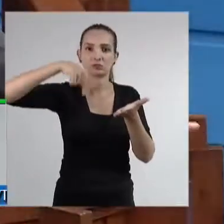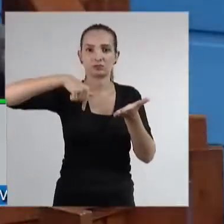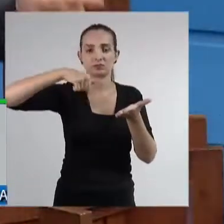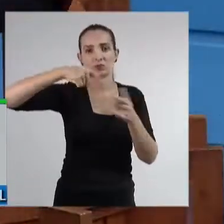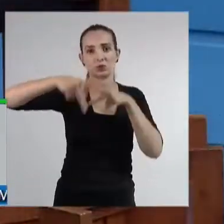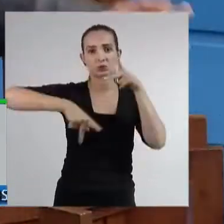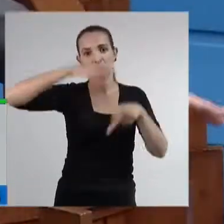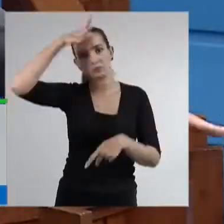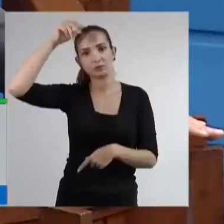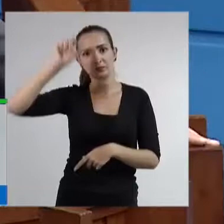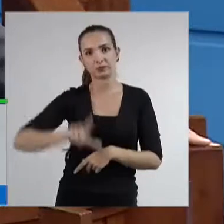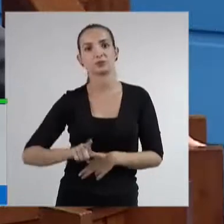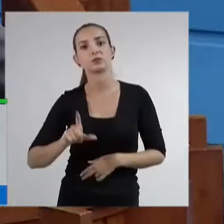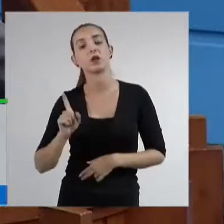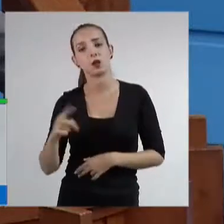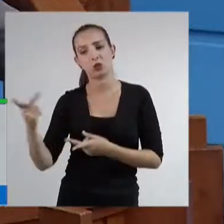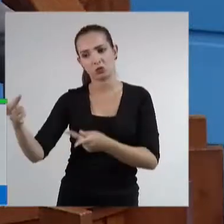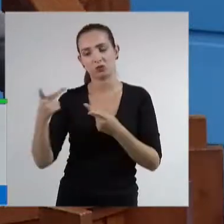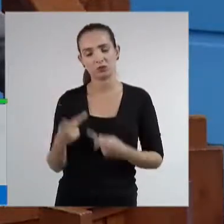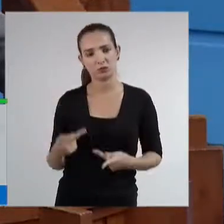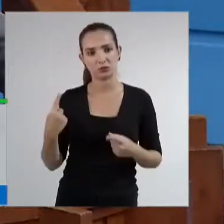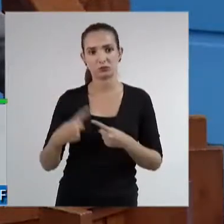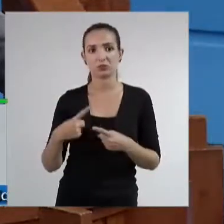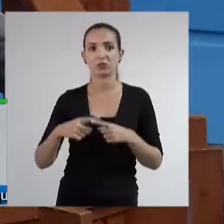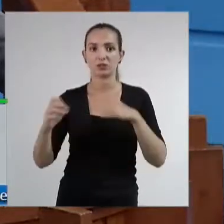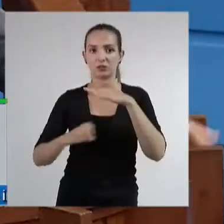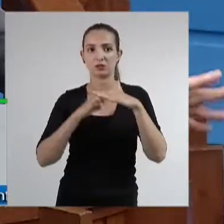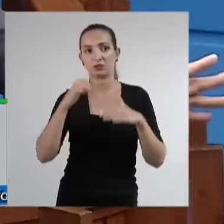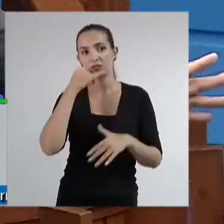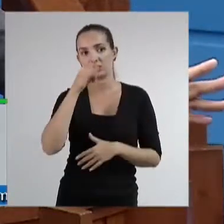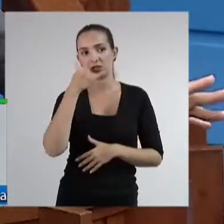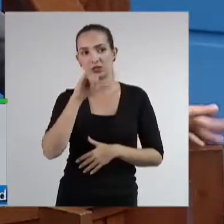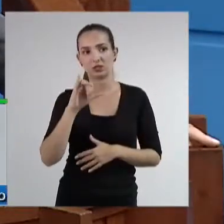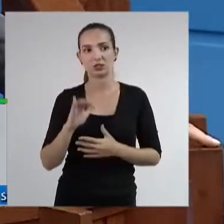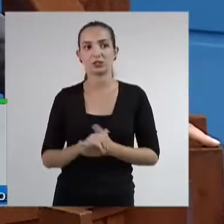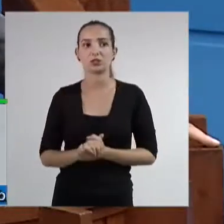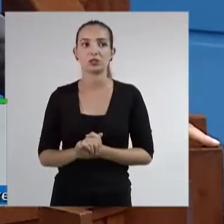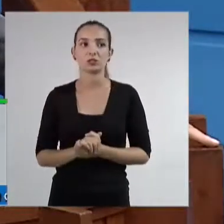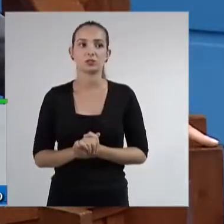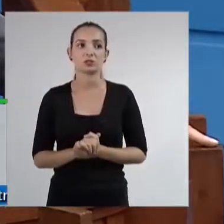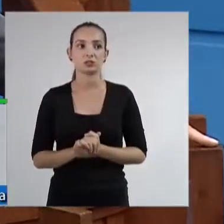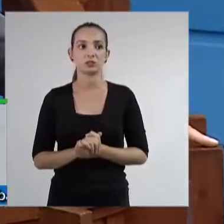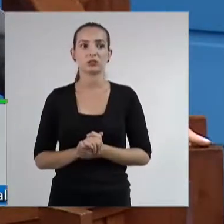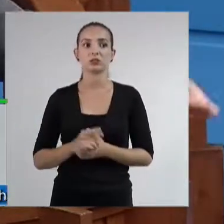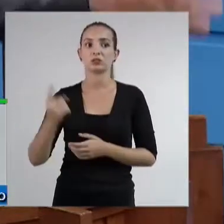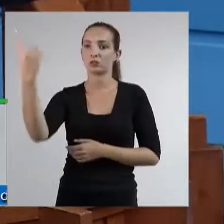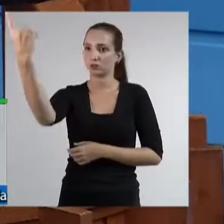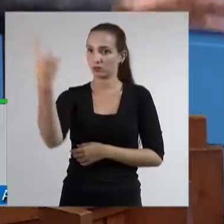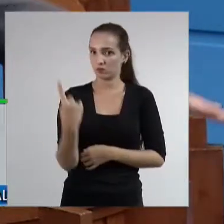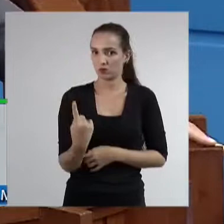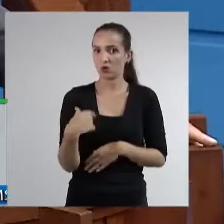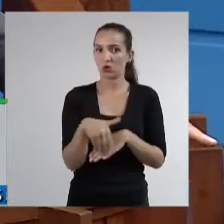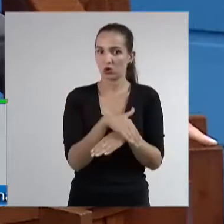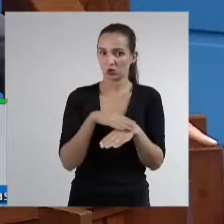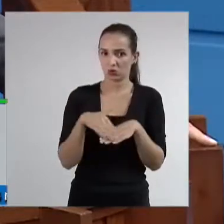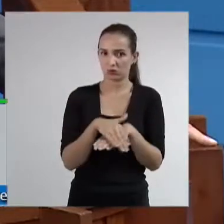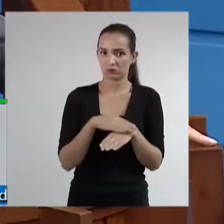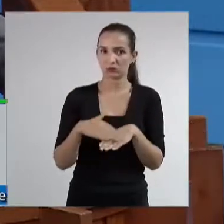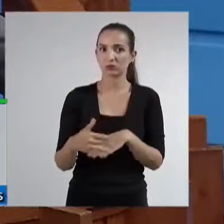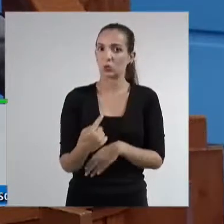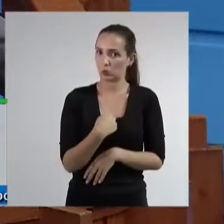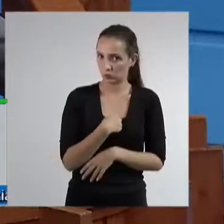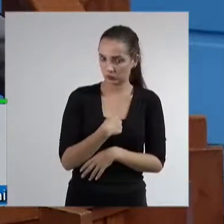convite porque eles não se furtaram a procurar não somente a mim, que